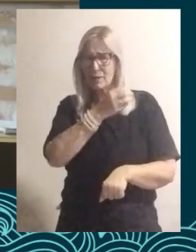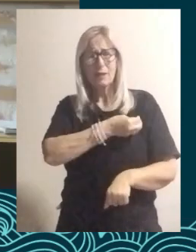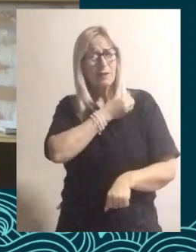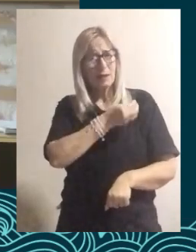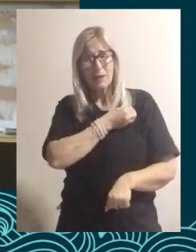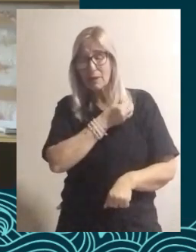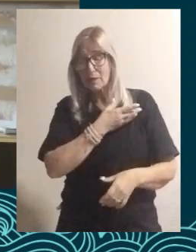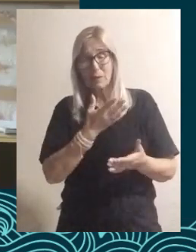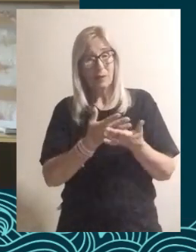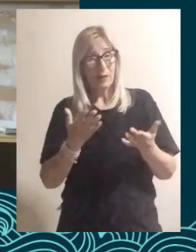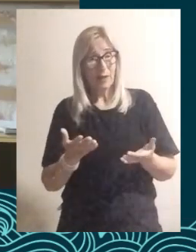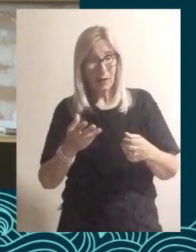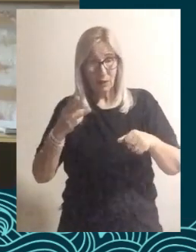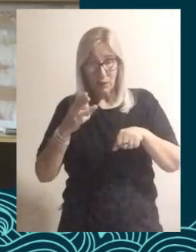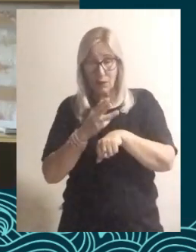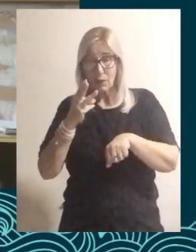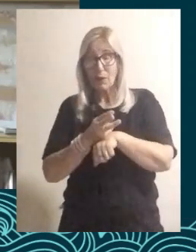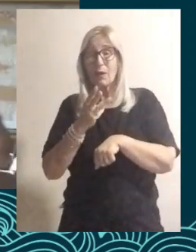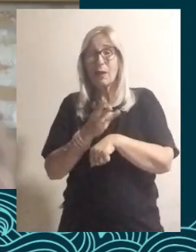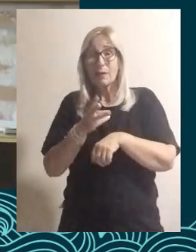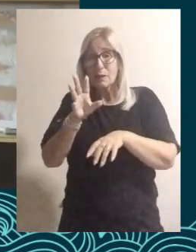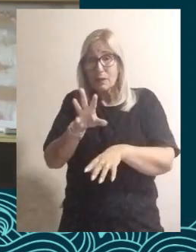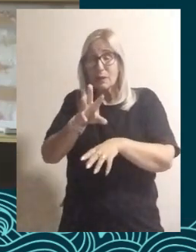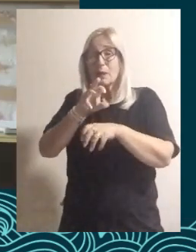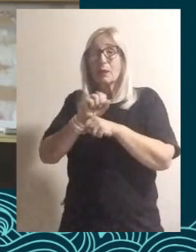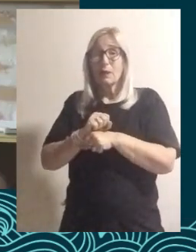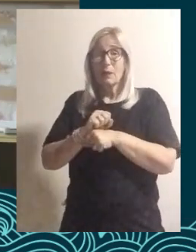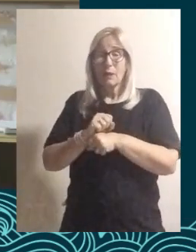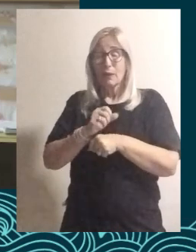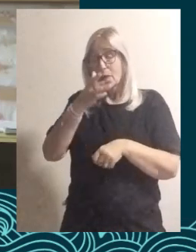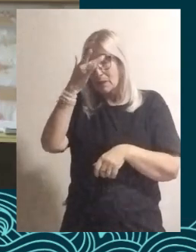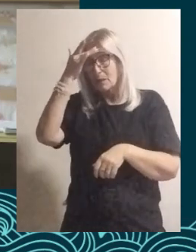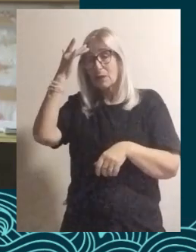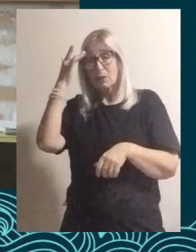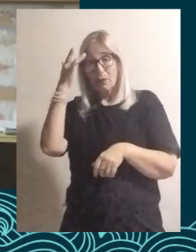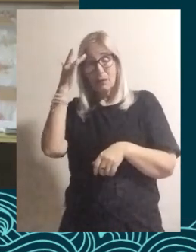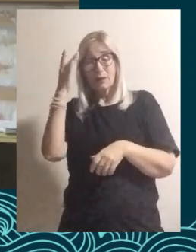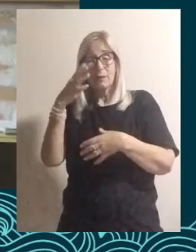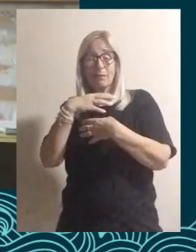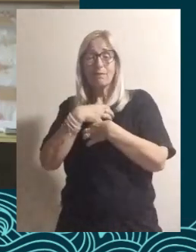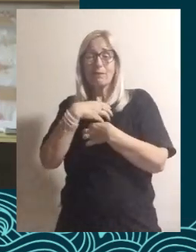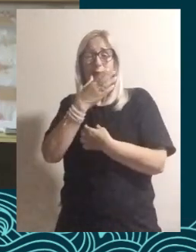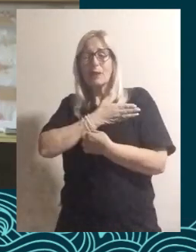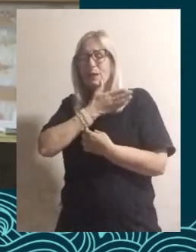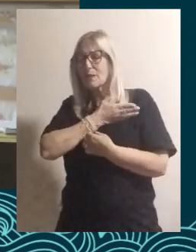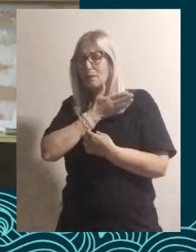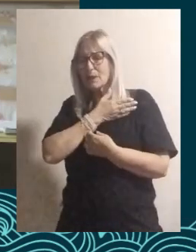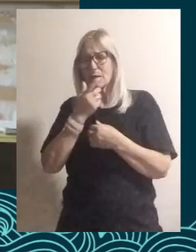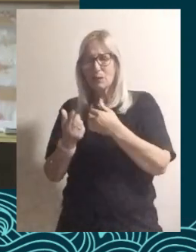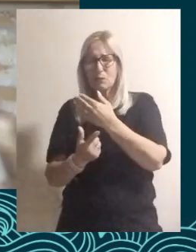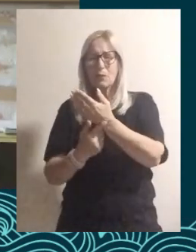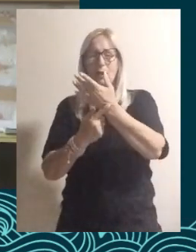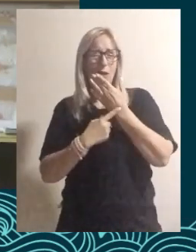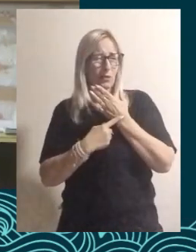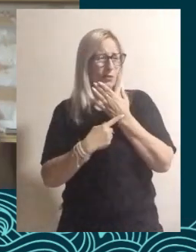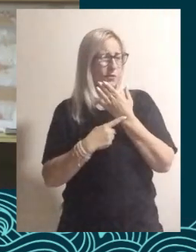por um momento super difícil da minha vida e que o WhatsApp foi onde eu me apeguei com as pessoas, né,